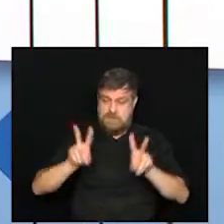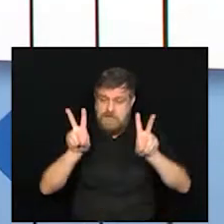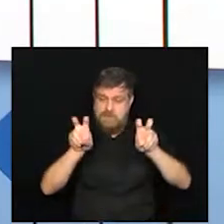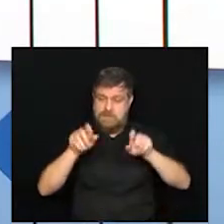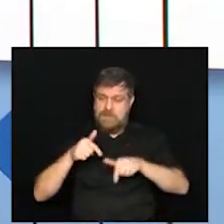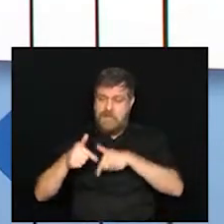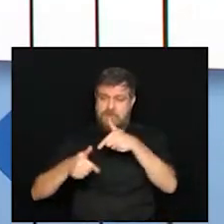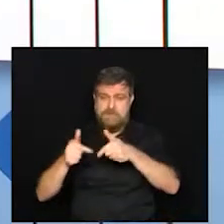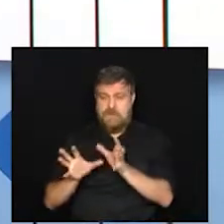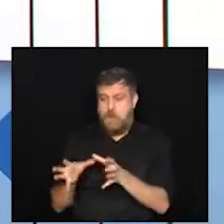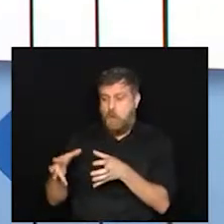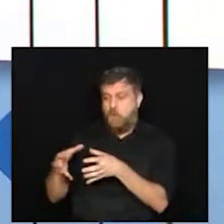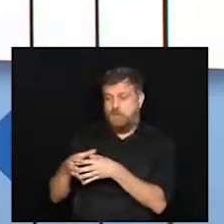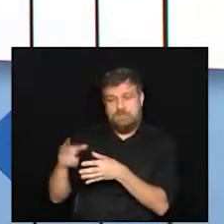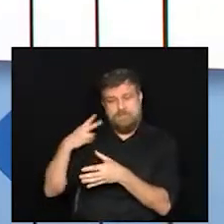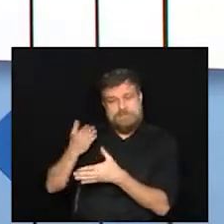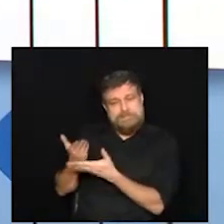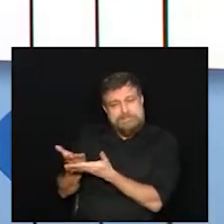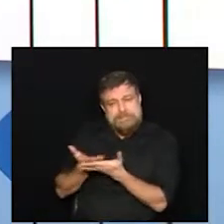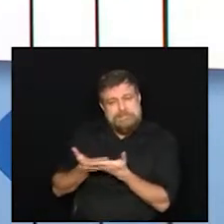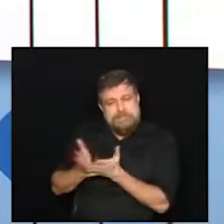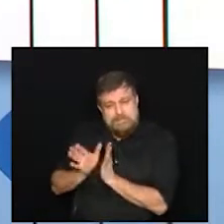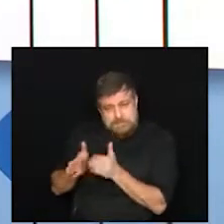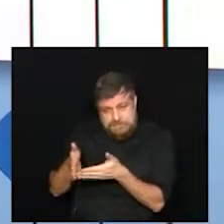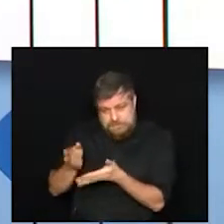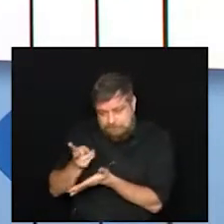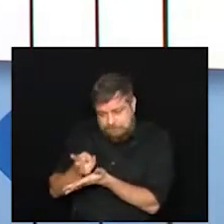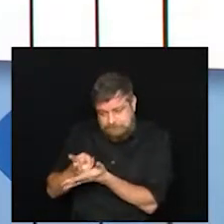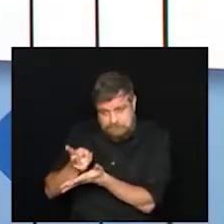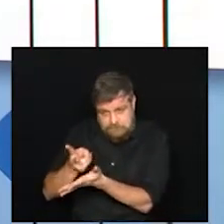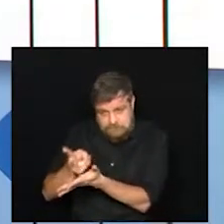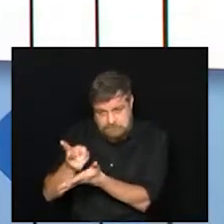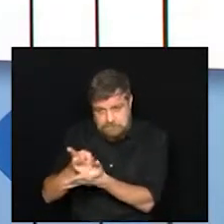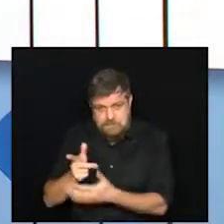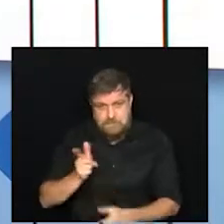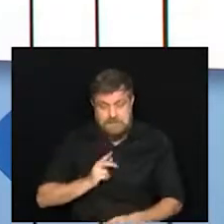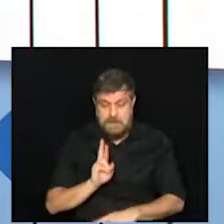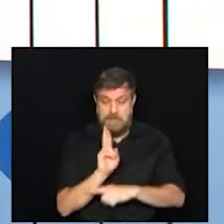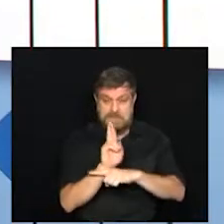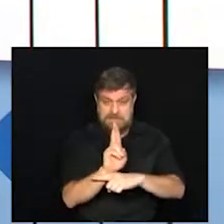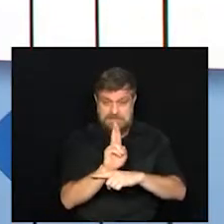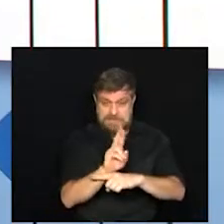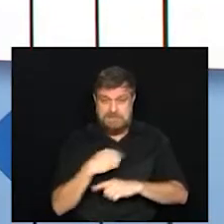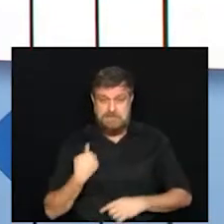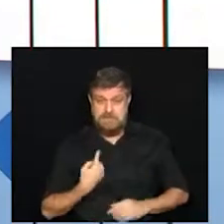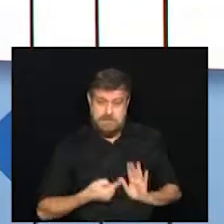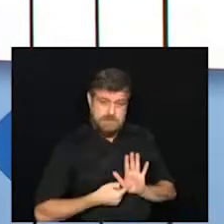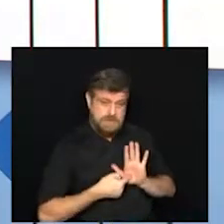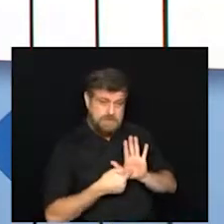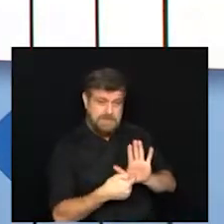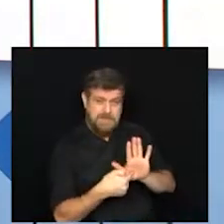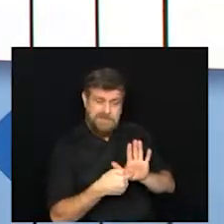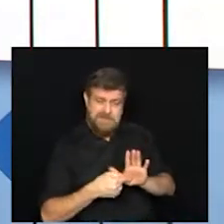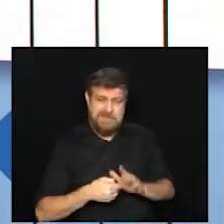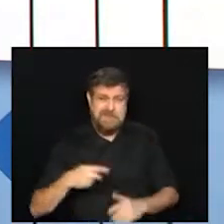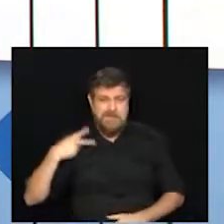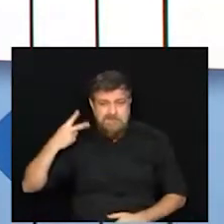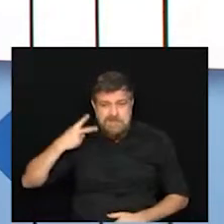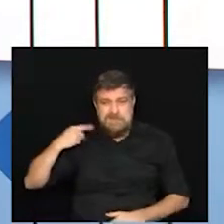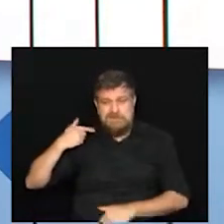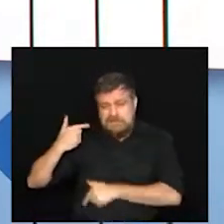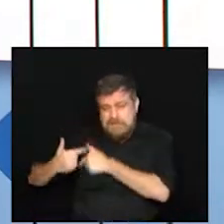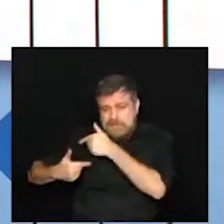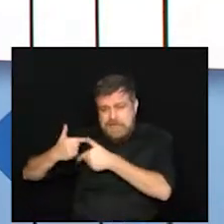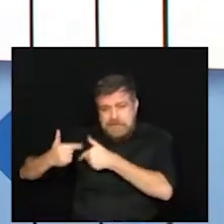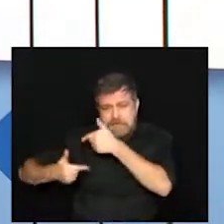trabalho das comissões permanentes de estudo, de representação. A gente mostra aqui o trabalho que